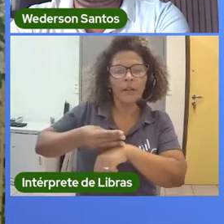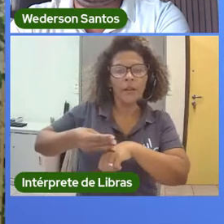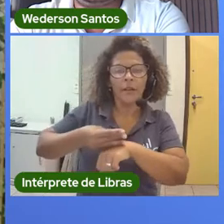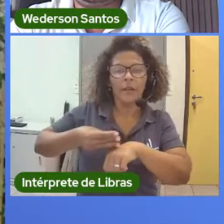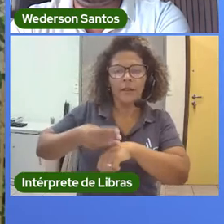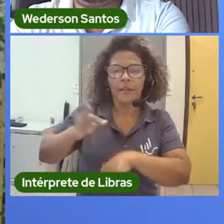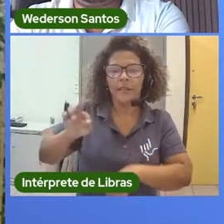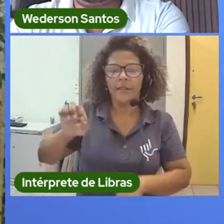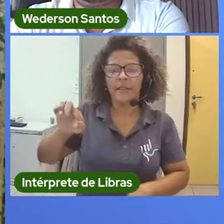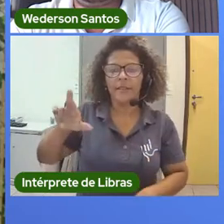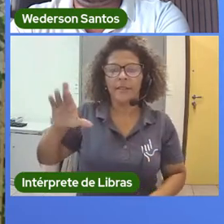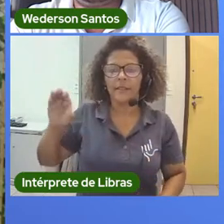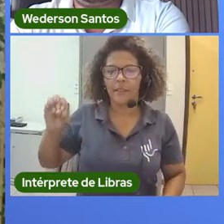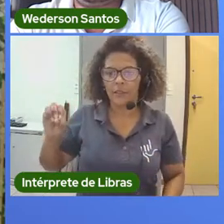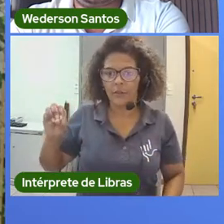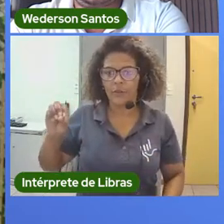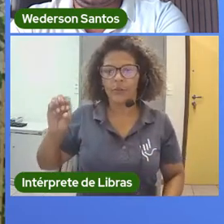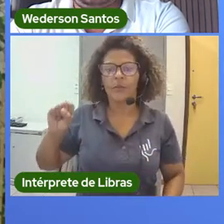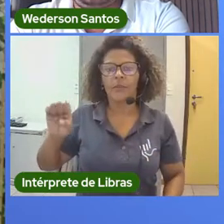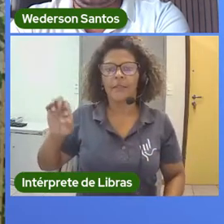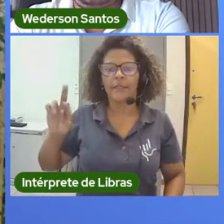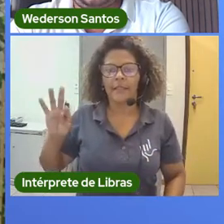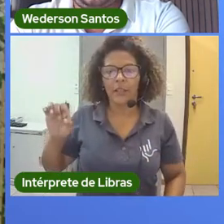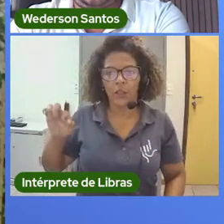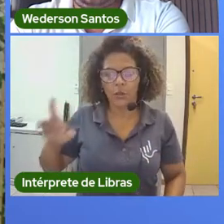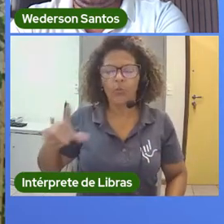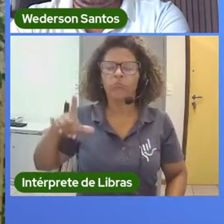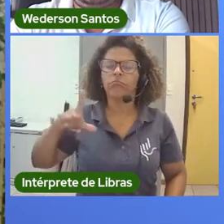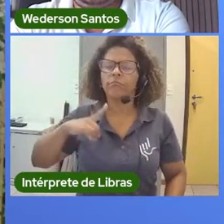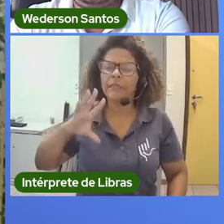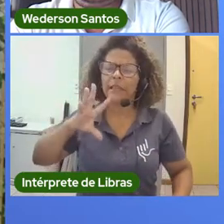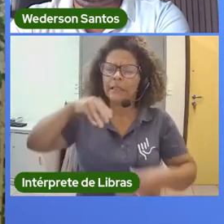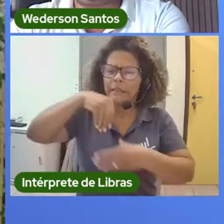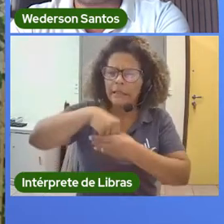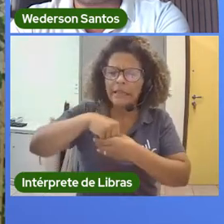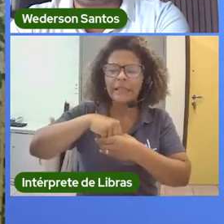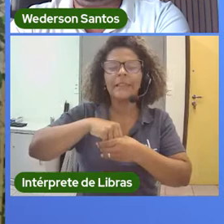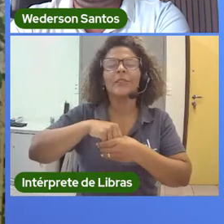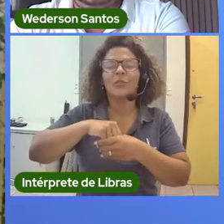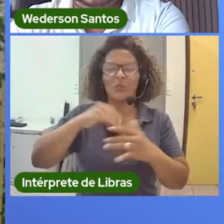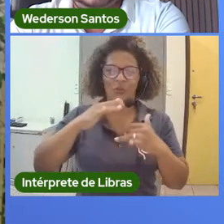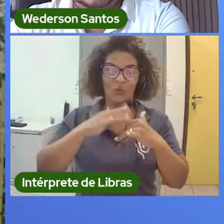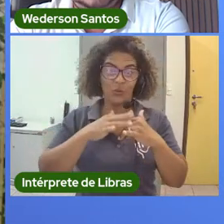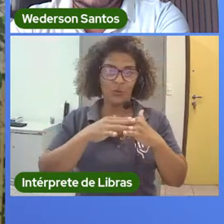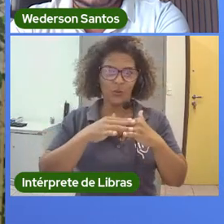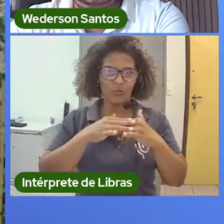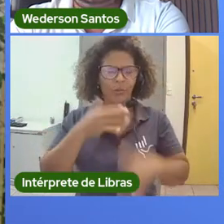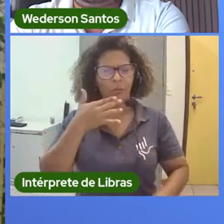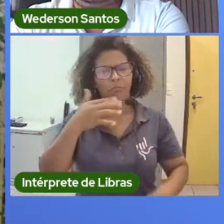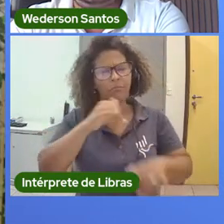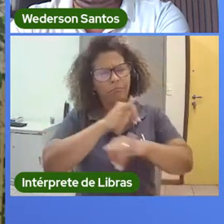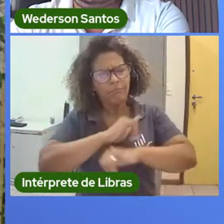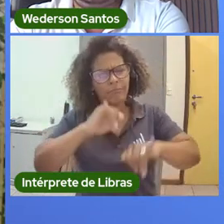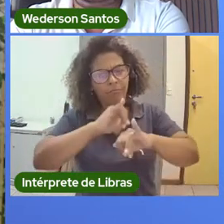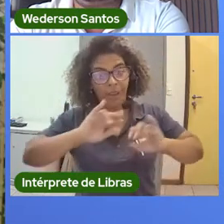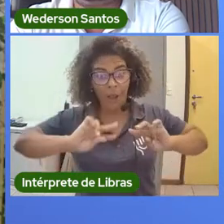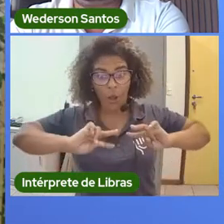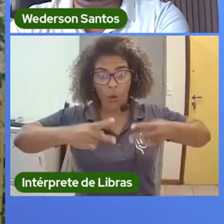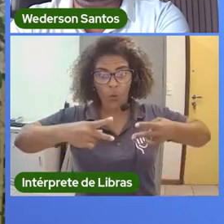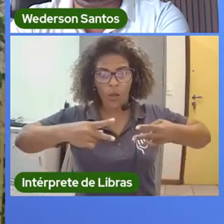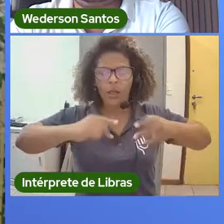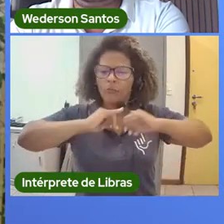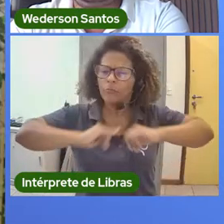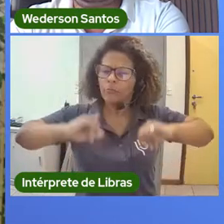transmissões ao vivo lá no nosso canal no YouTube. Já aproveito para convidar todos para compartilharem esse link com